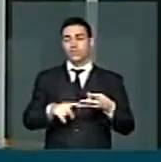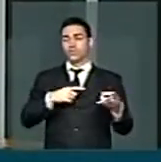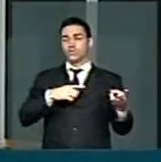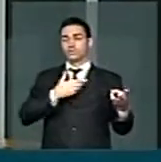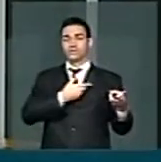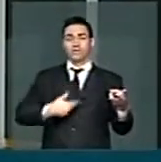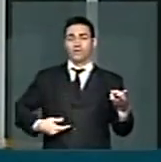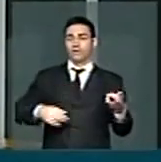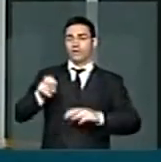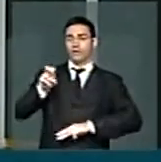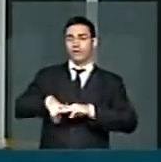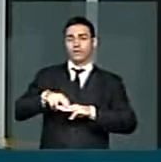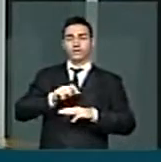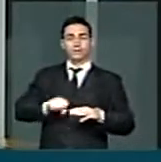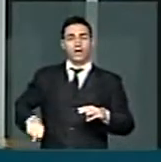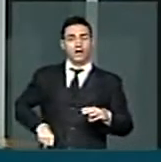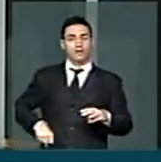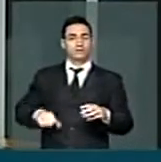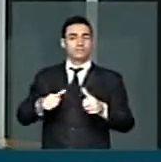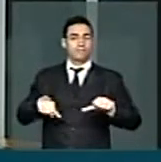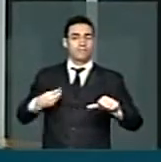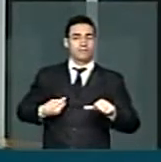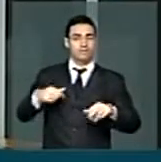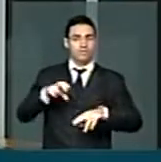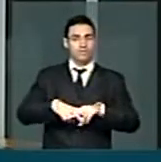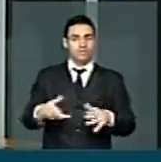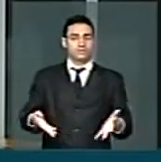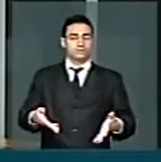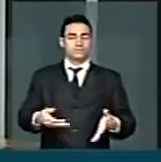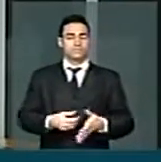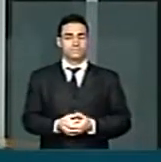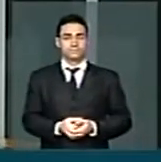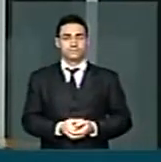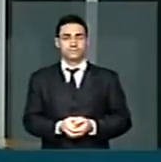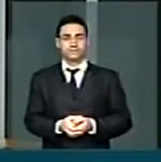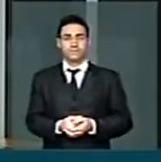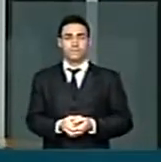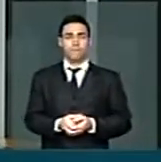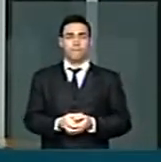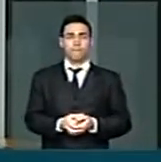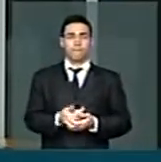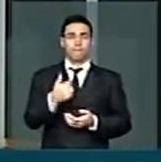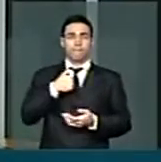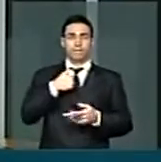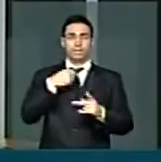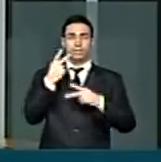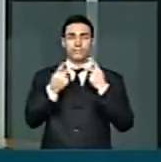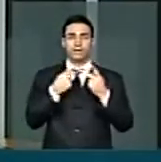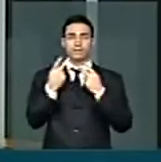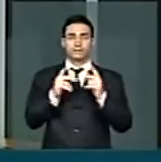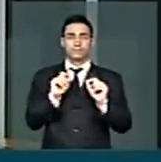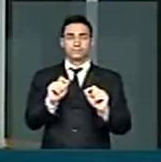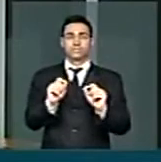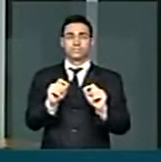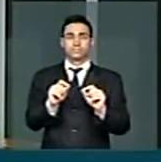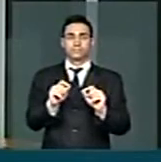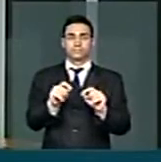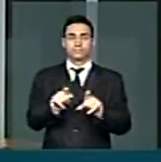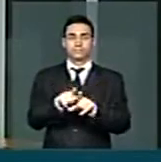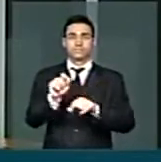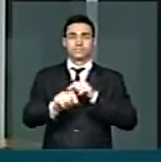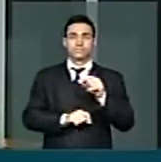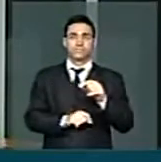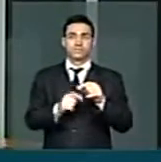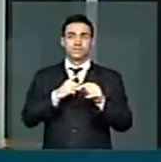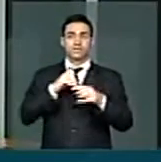que compõem a mesa, os nossos convidados. Eu direi que, quando a liderança